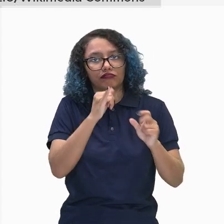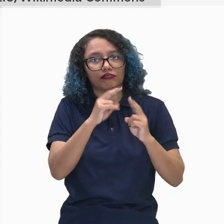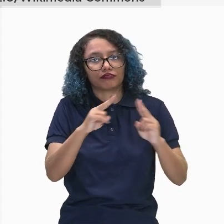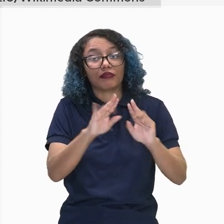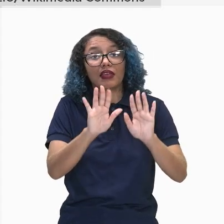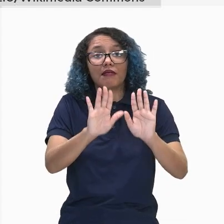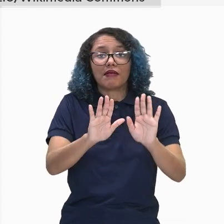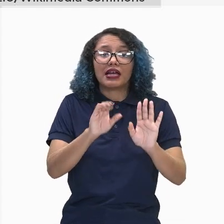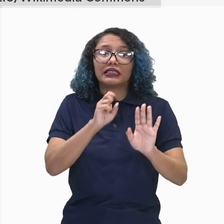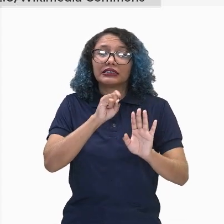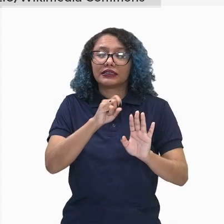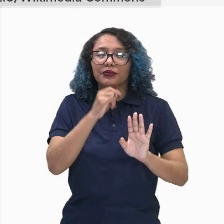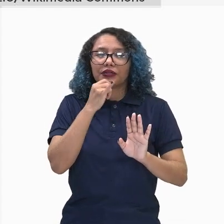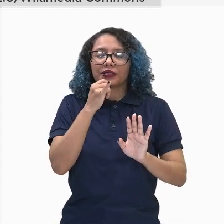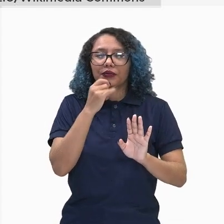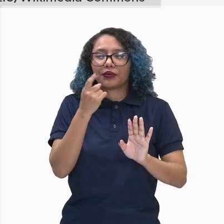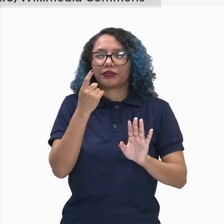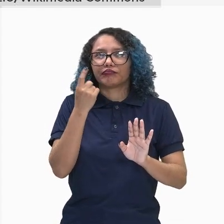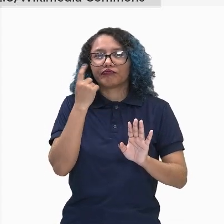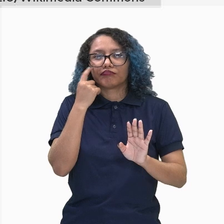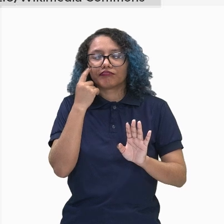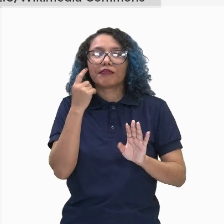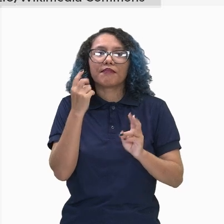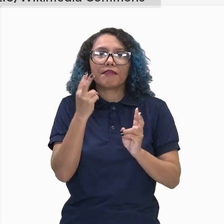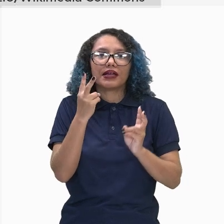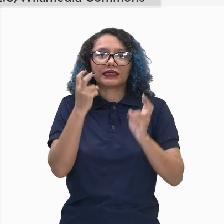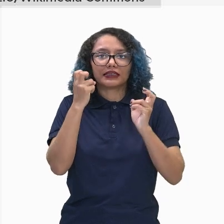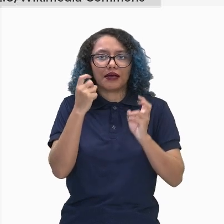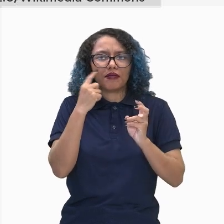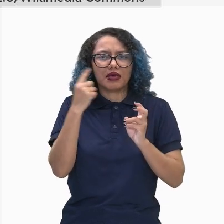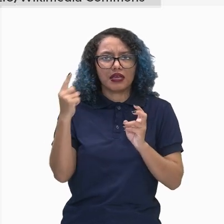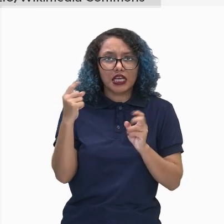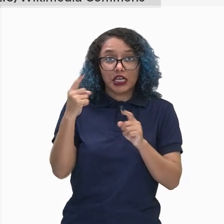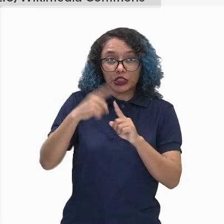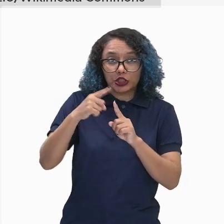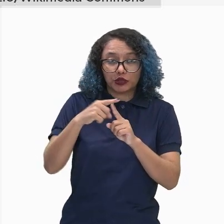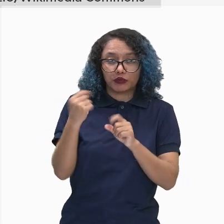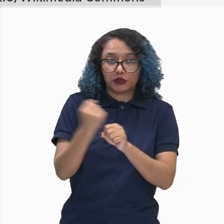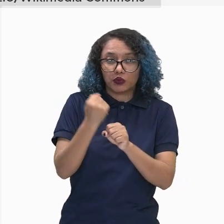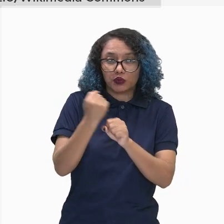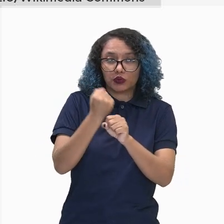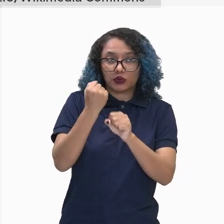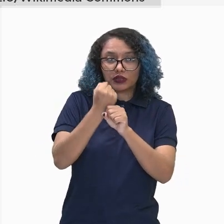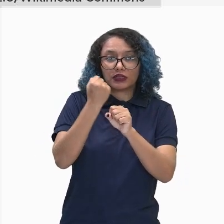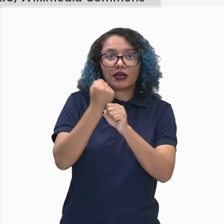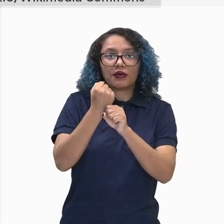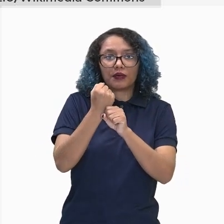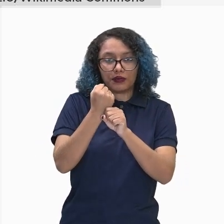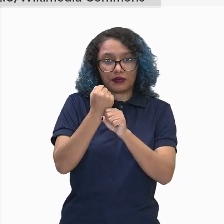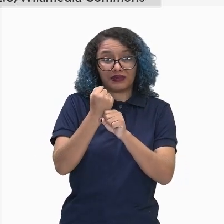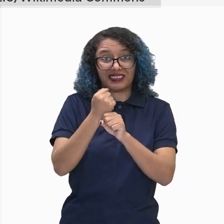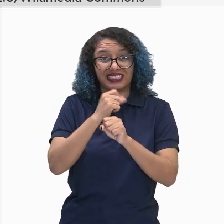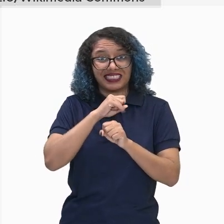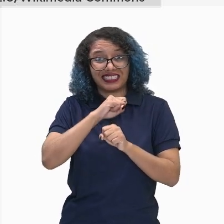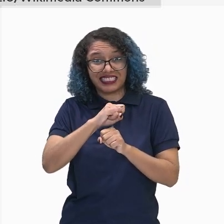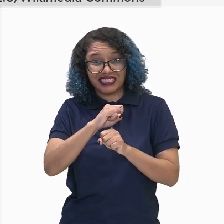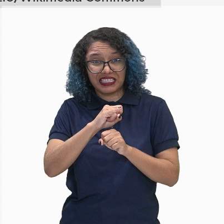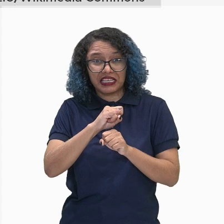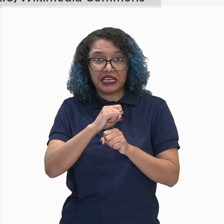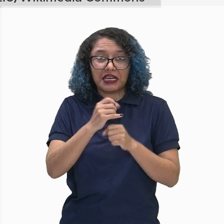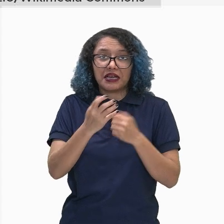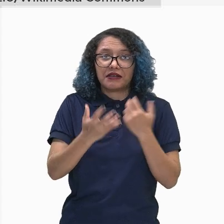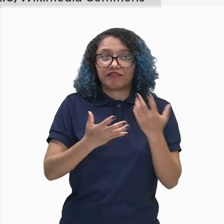Mas quando a gente observa, né, que usinas como essas, quando construídas e de uma maneira muitas vezes